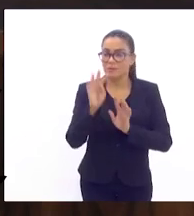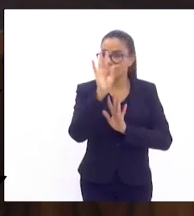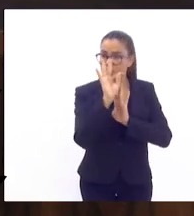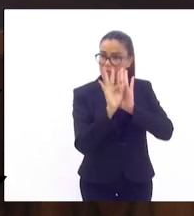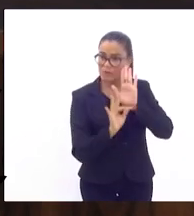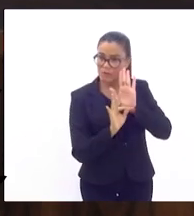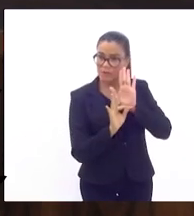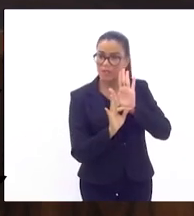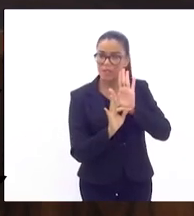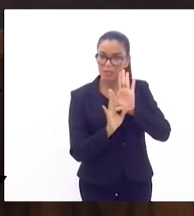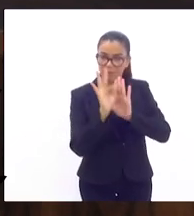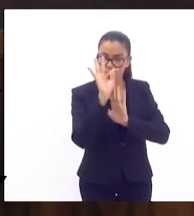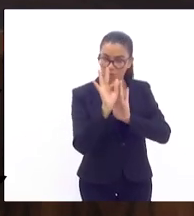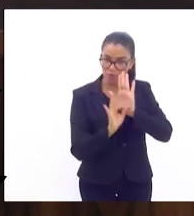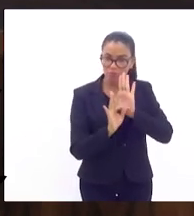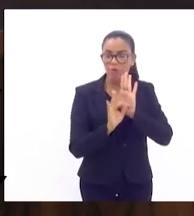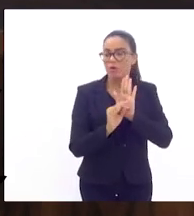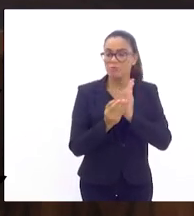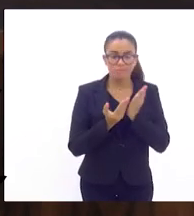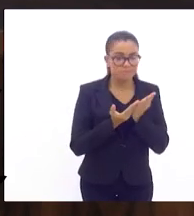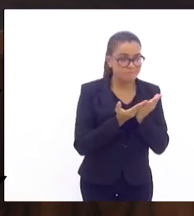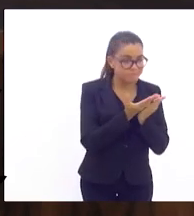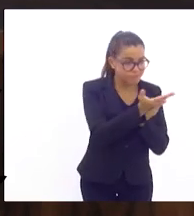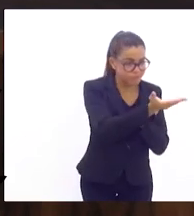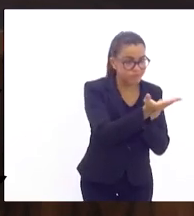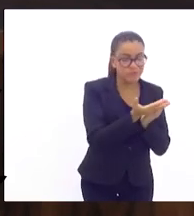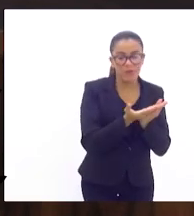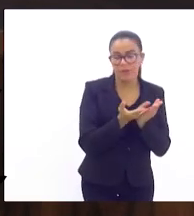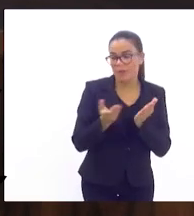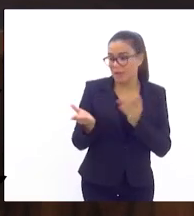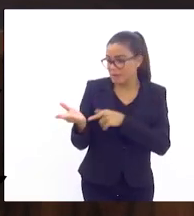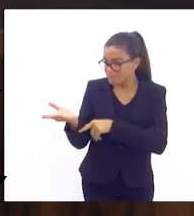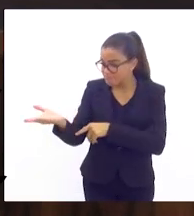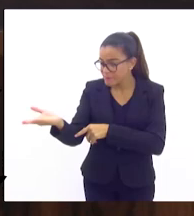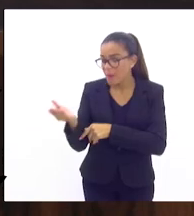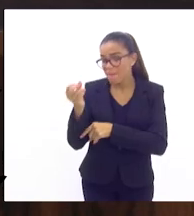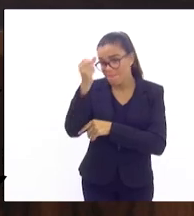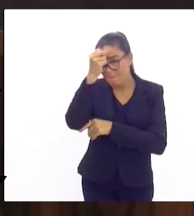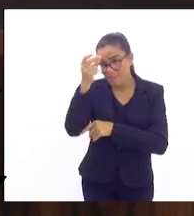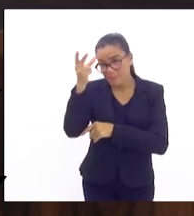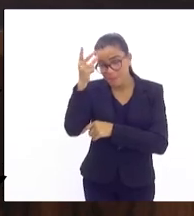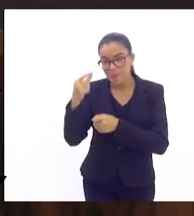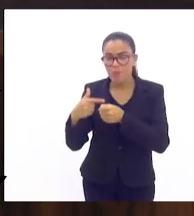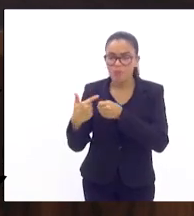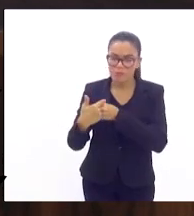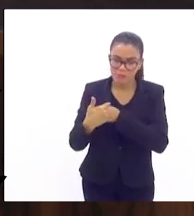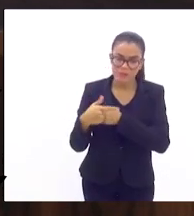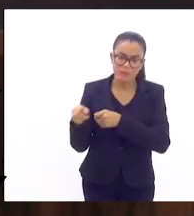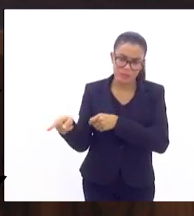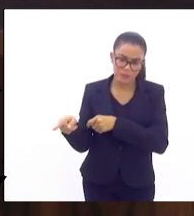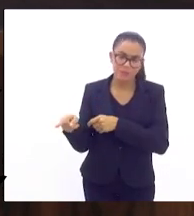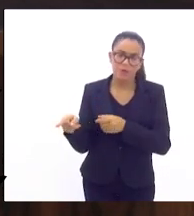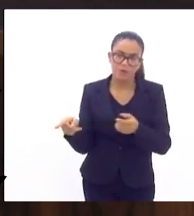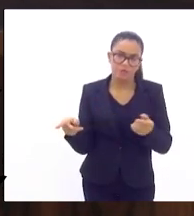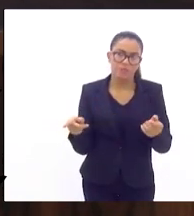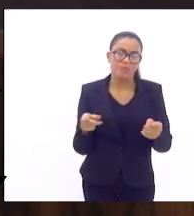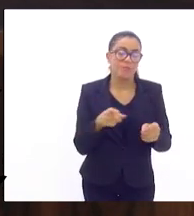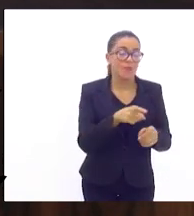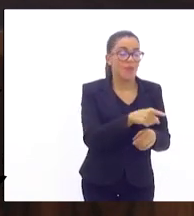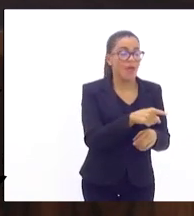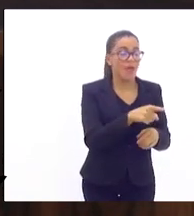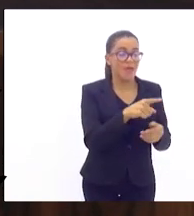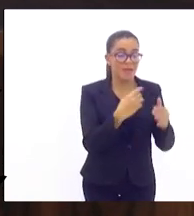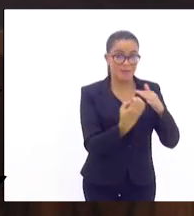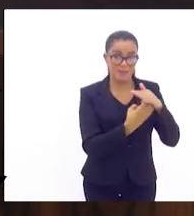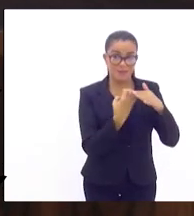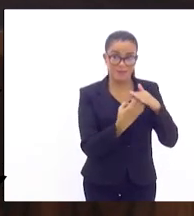termo entre as partes, poder concedente, município, que é porque é o delegatário, a concessionária